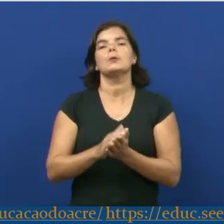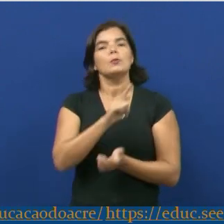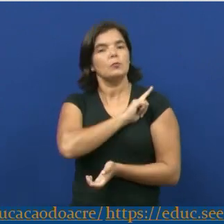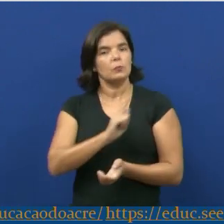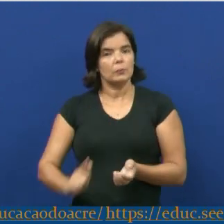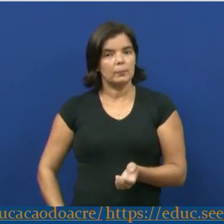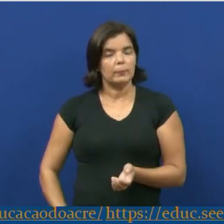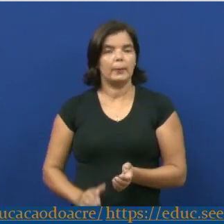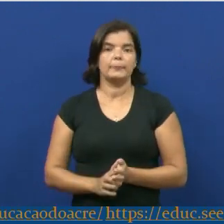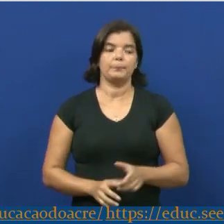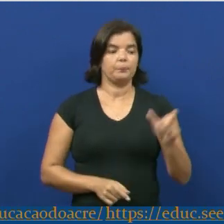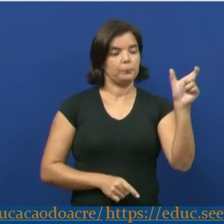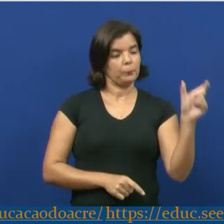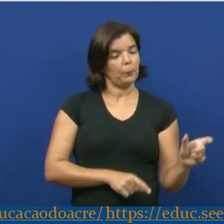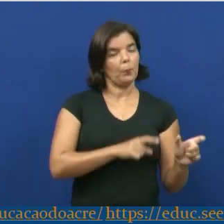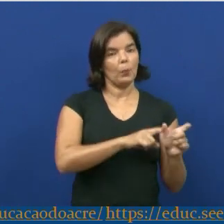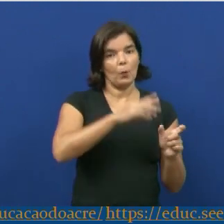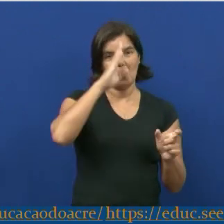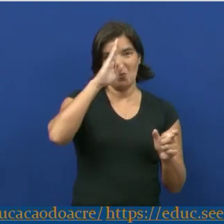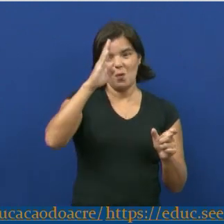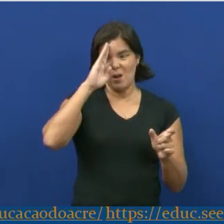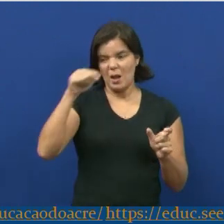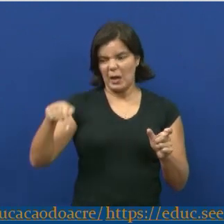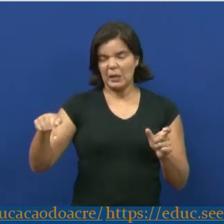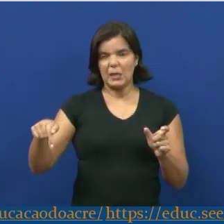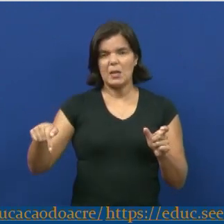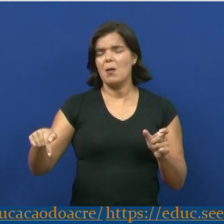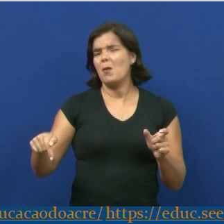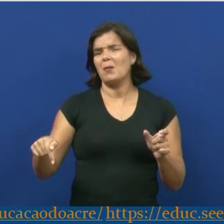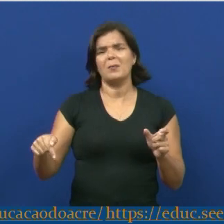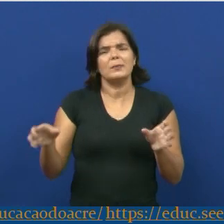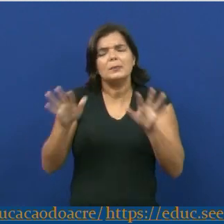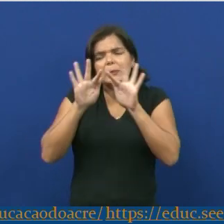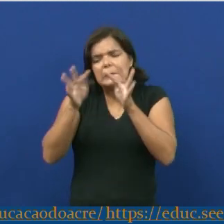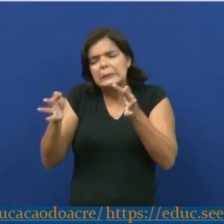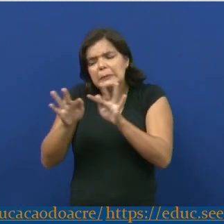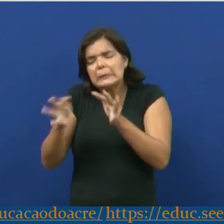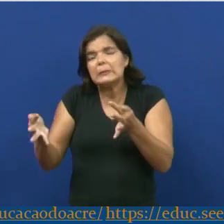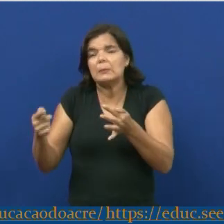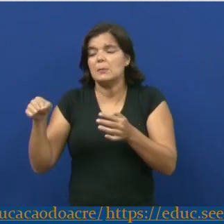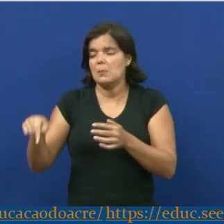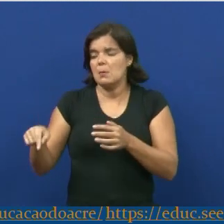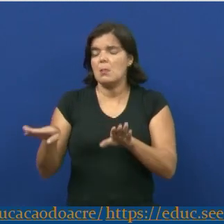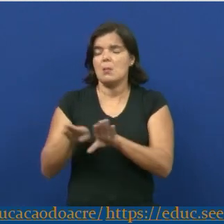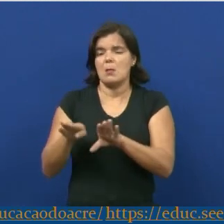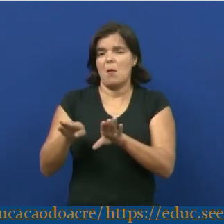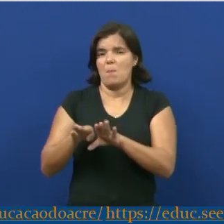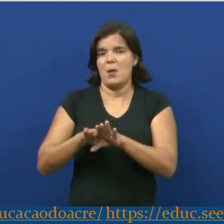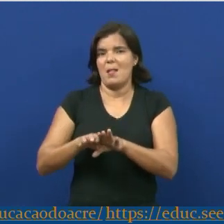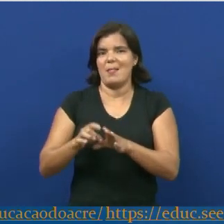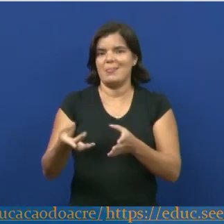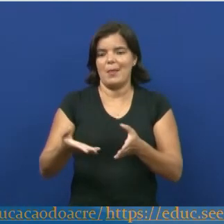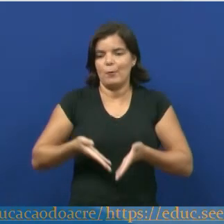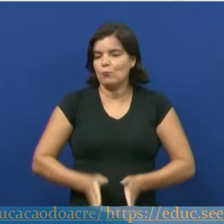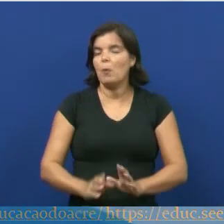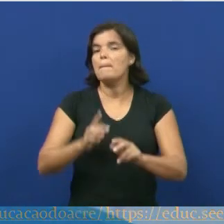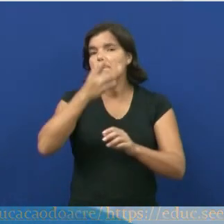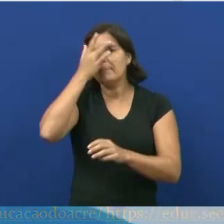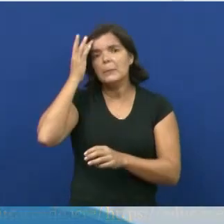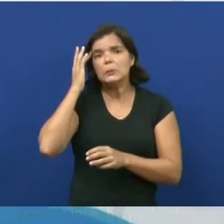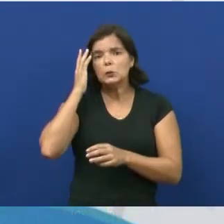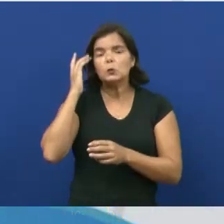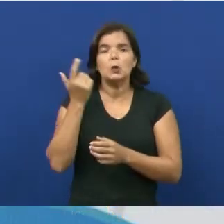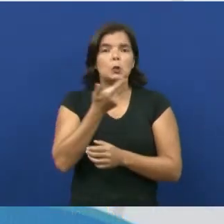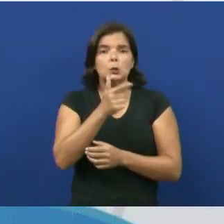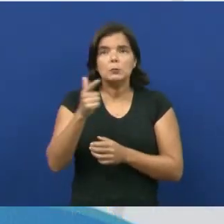governo. O exército deles não era tão preparado assim, E a condição deles não era a condição de nascimento, eram pessoas